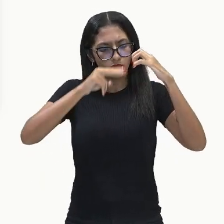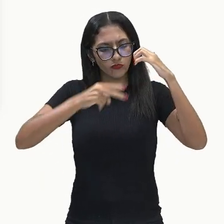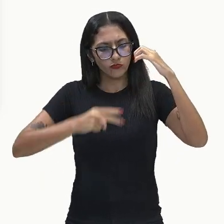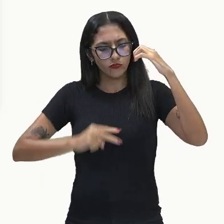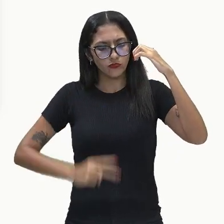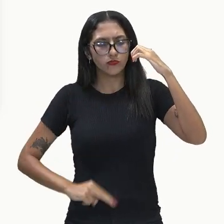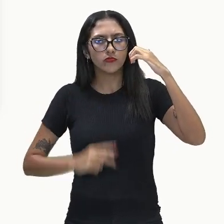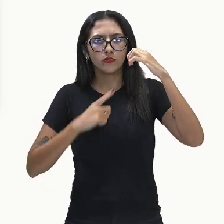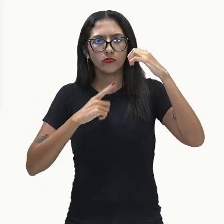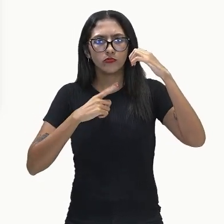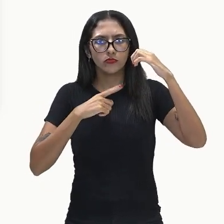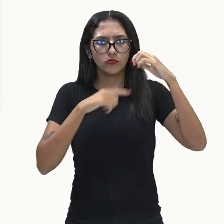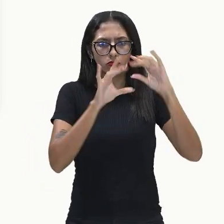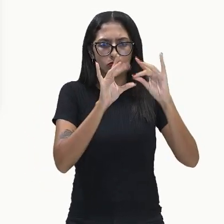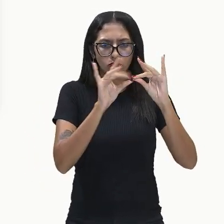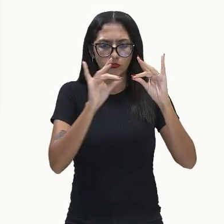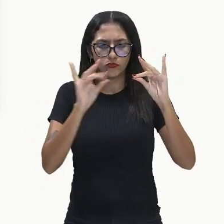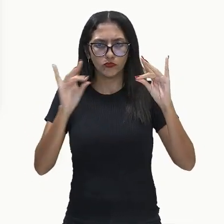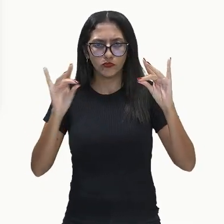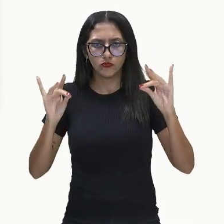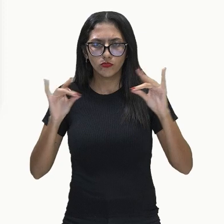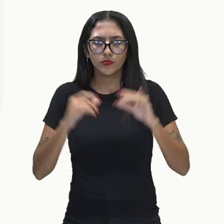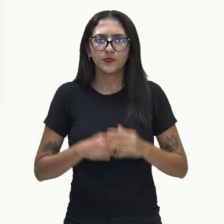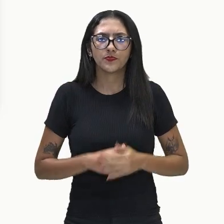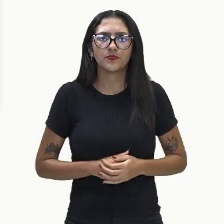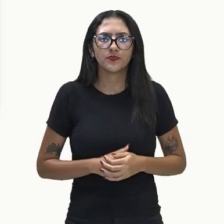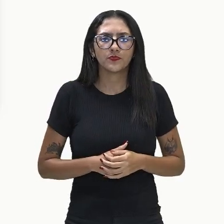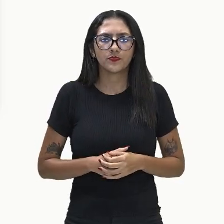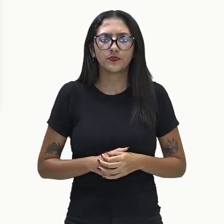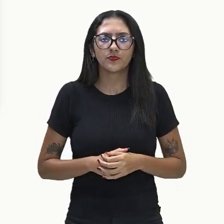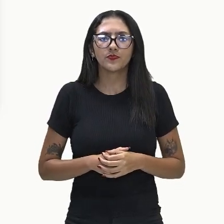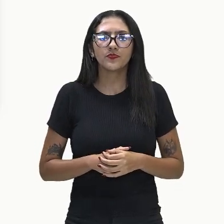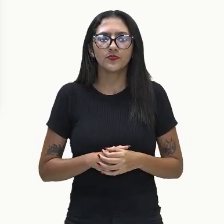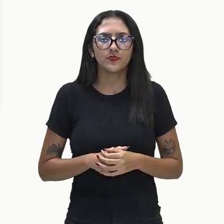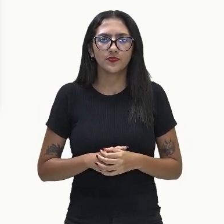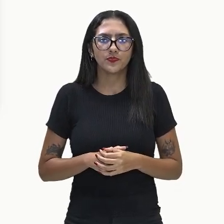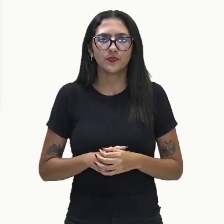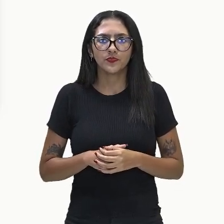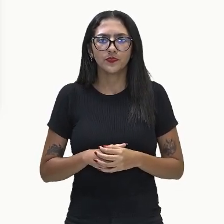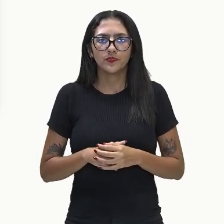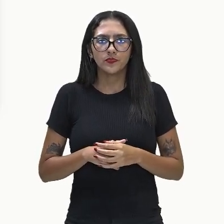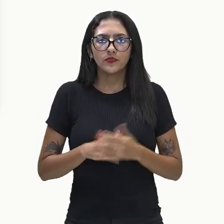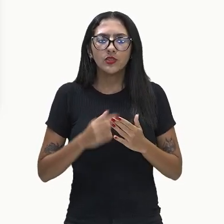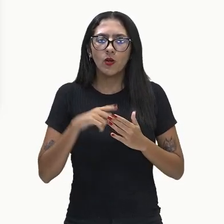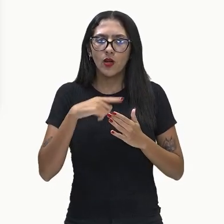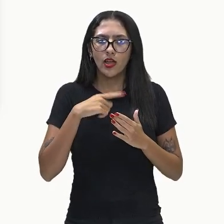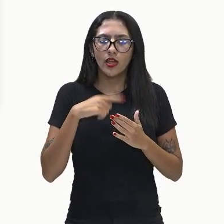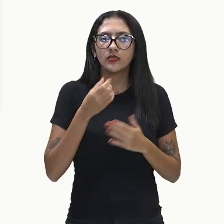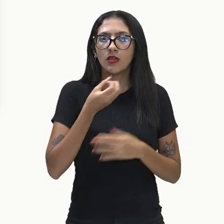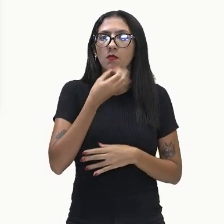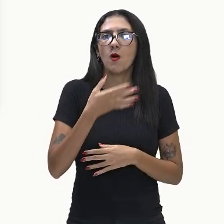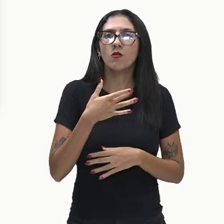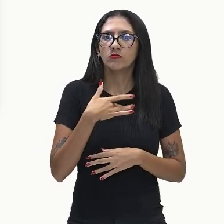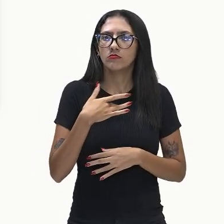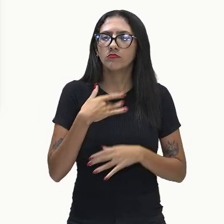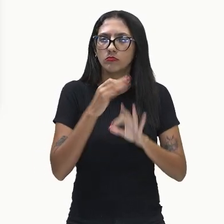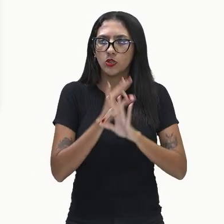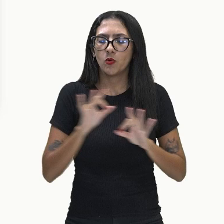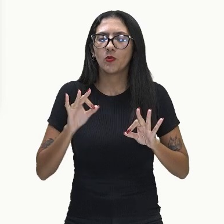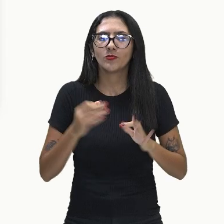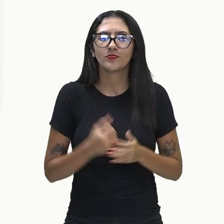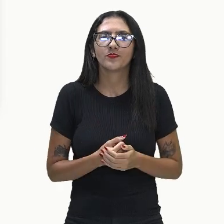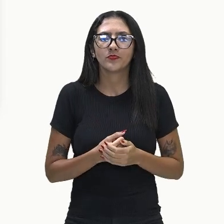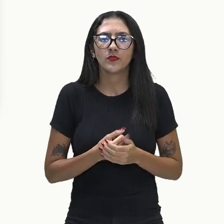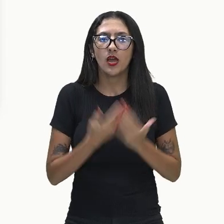terminações, passando para as outras células. Então, essa é a saudável. E aqui nós